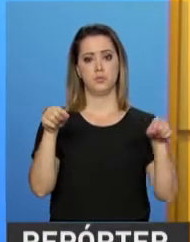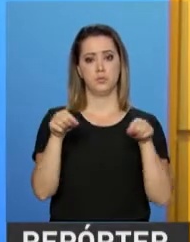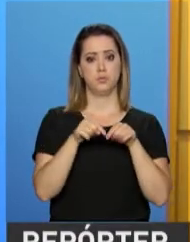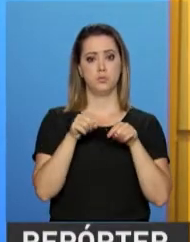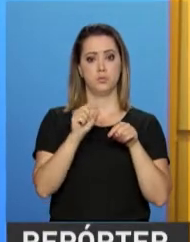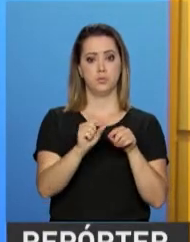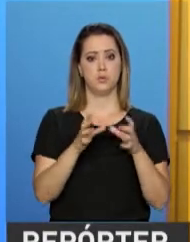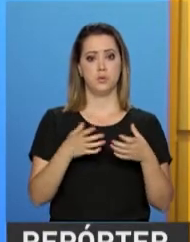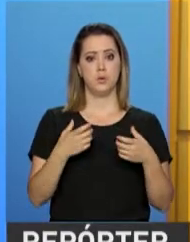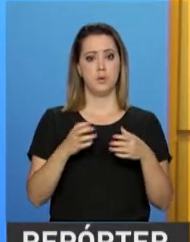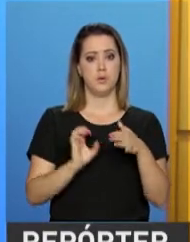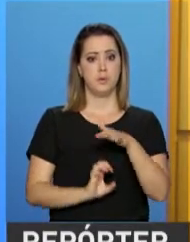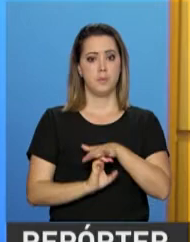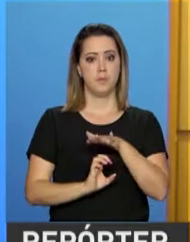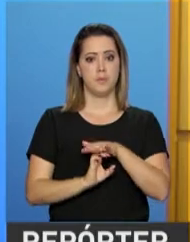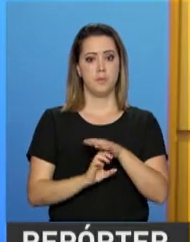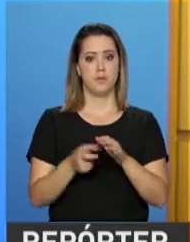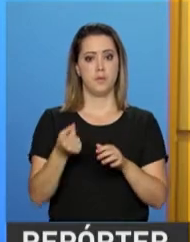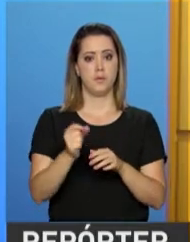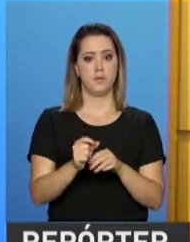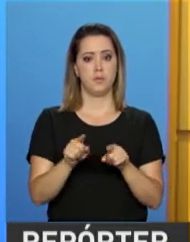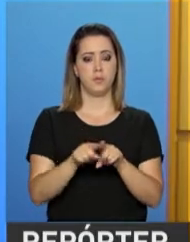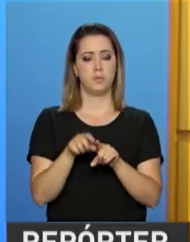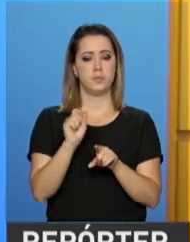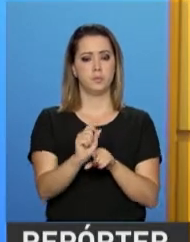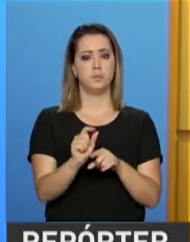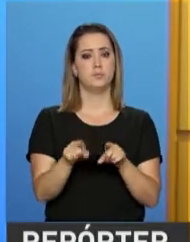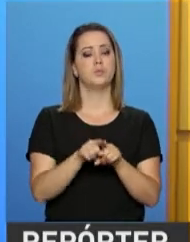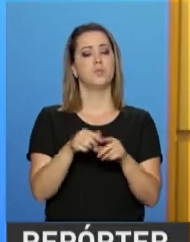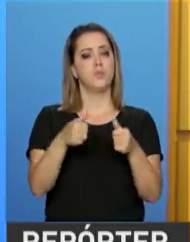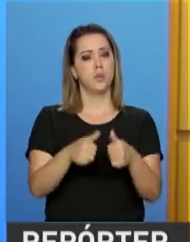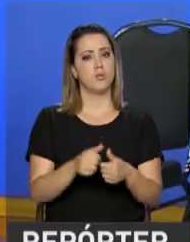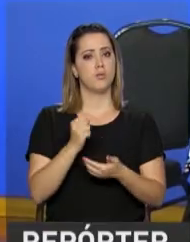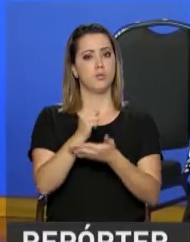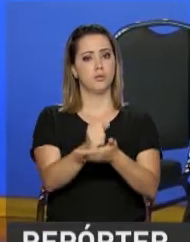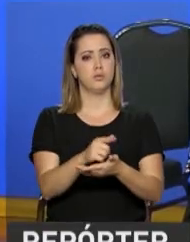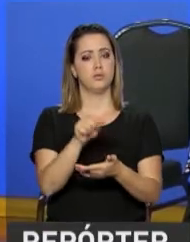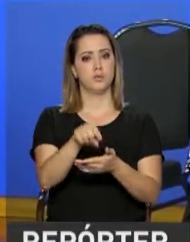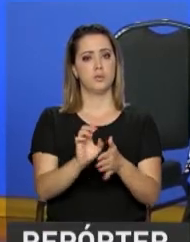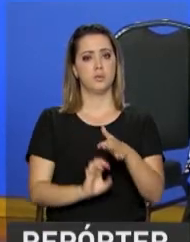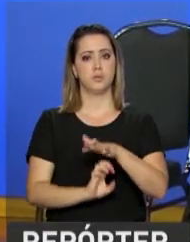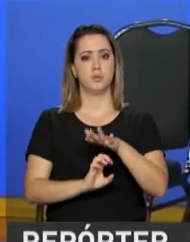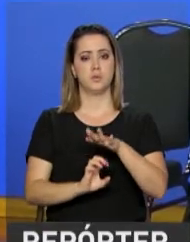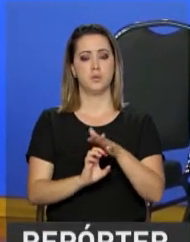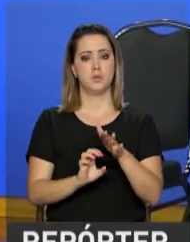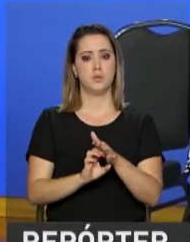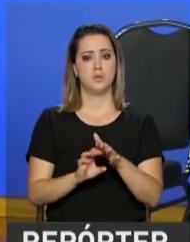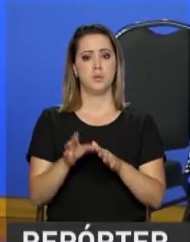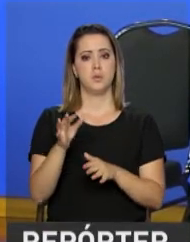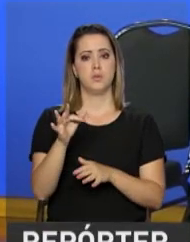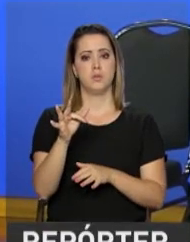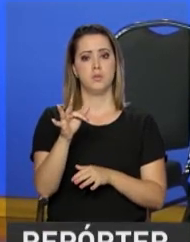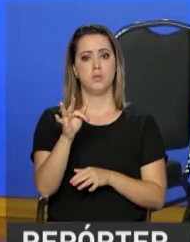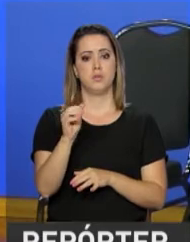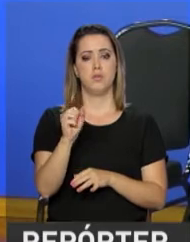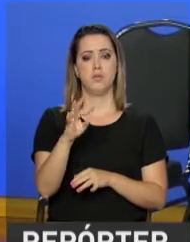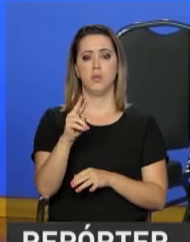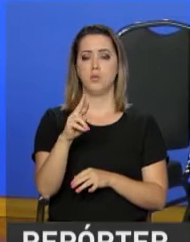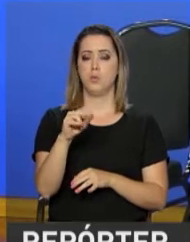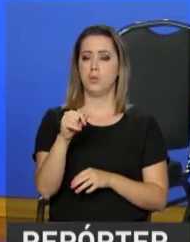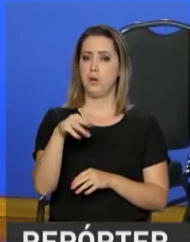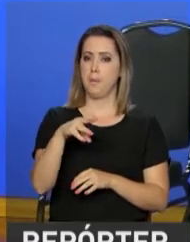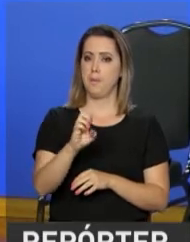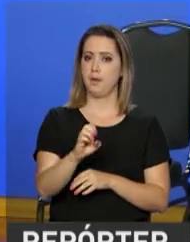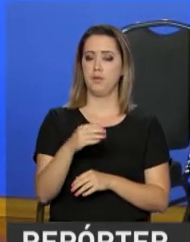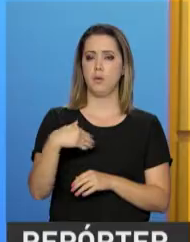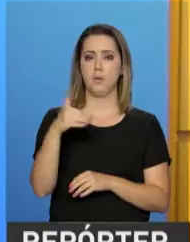incorporadoras imobiliárias e empresas de urbanização está disponível para empresas com faturamento fiscal anual superior a 15